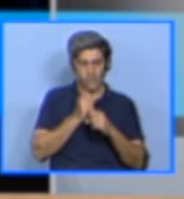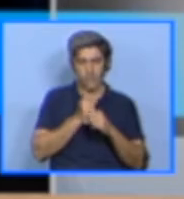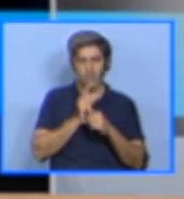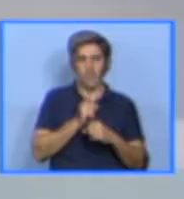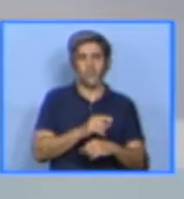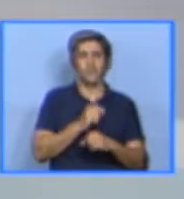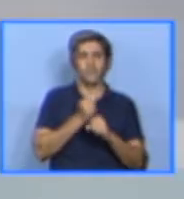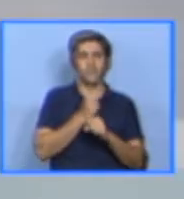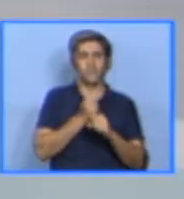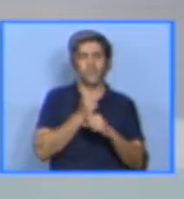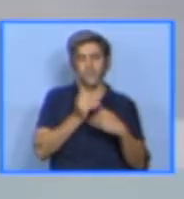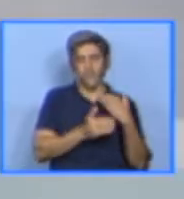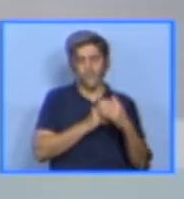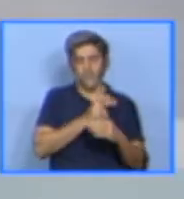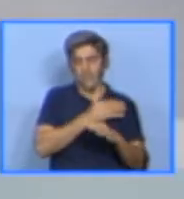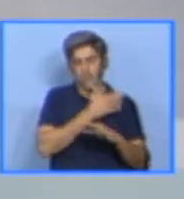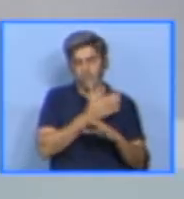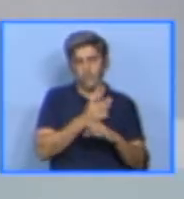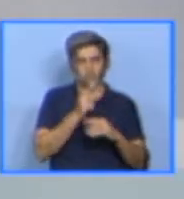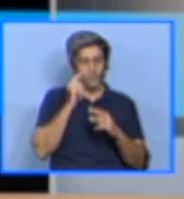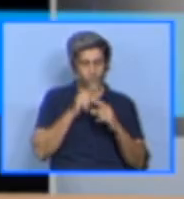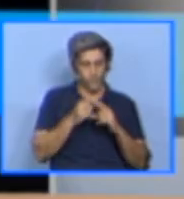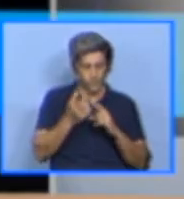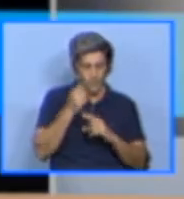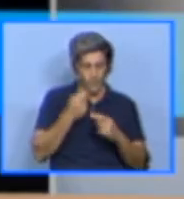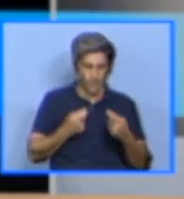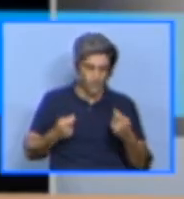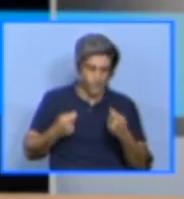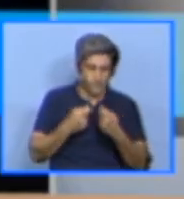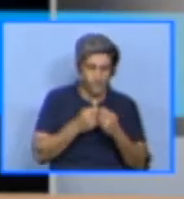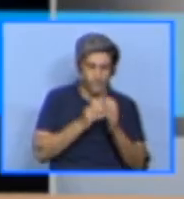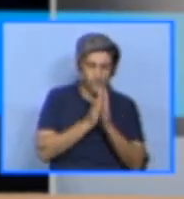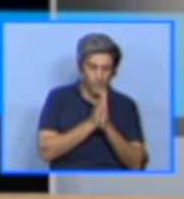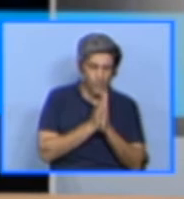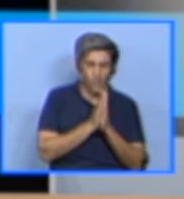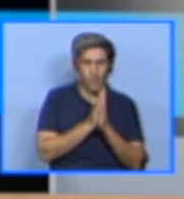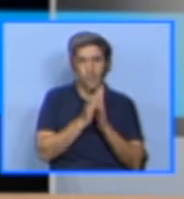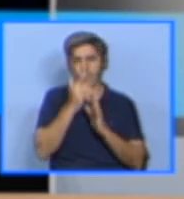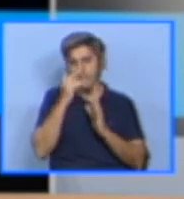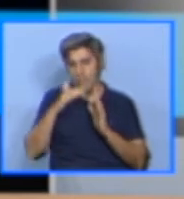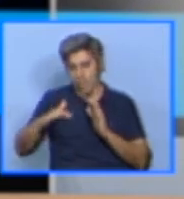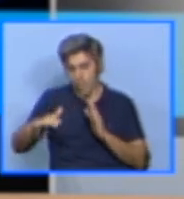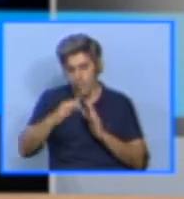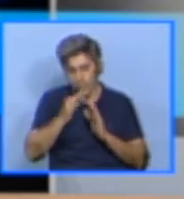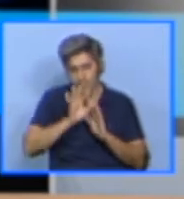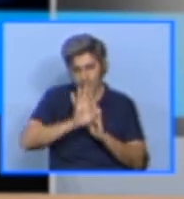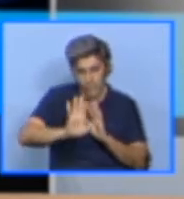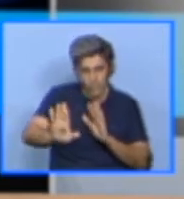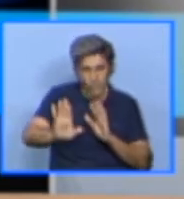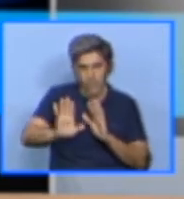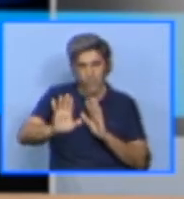e a nossa ação ao longo dos anos tem sido sempre esta de tentar aproximar a Igreja deste povo que foi afastado e